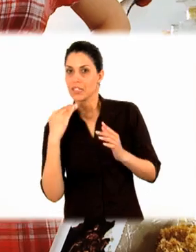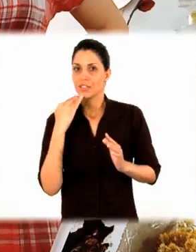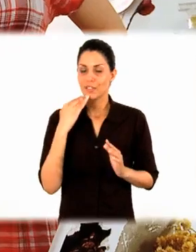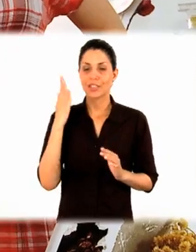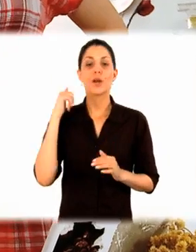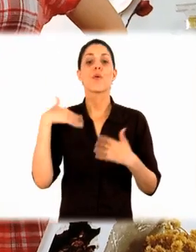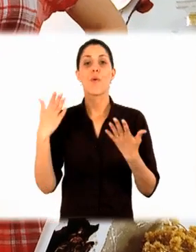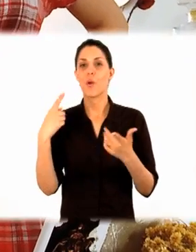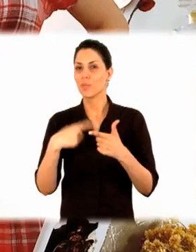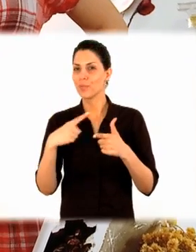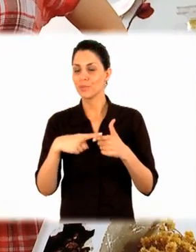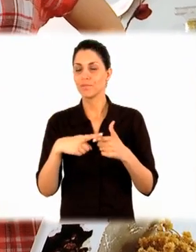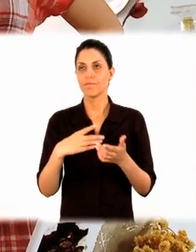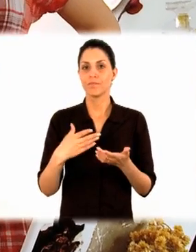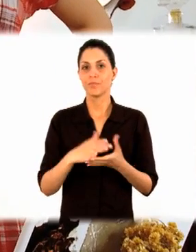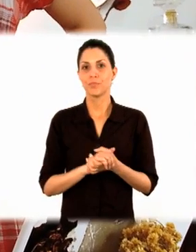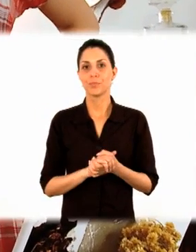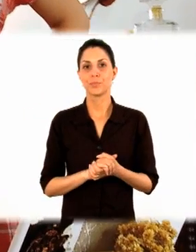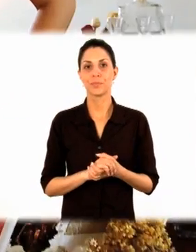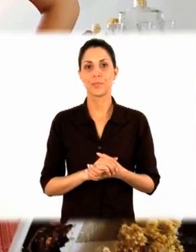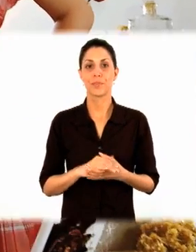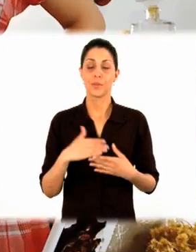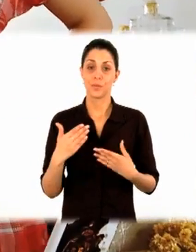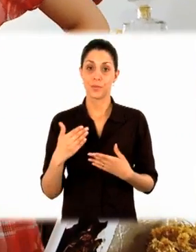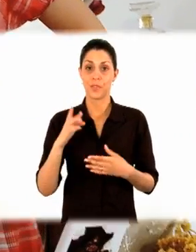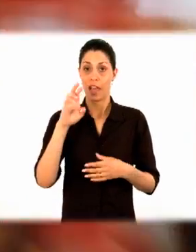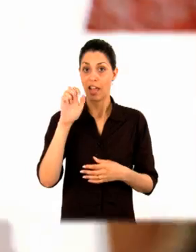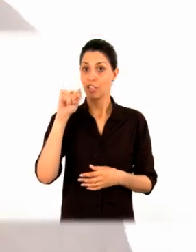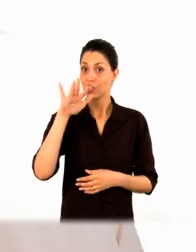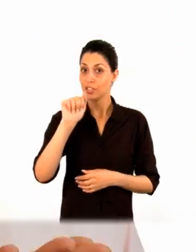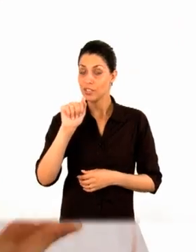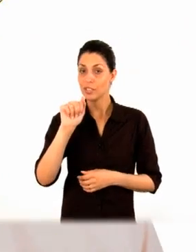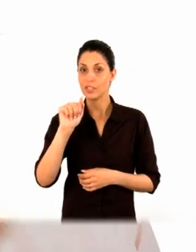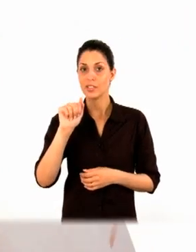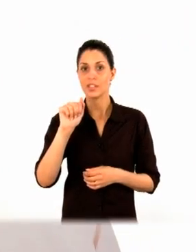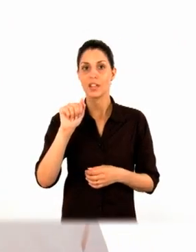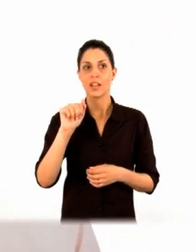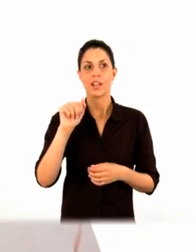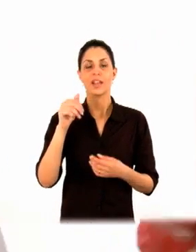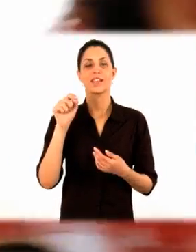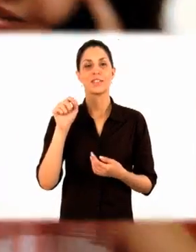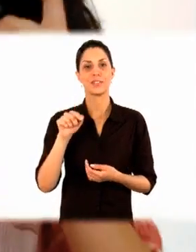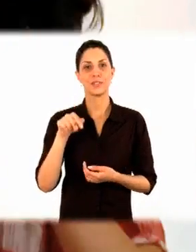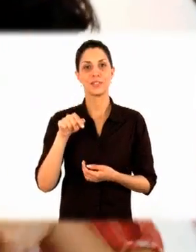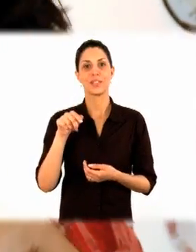pegando. Você sabe qual é? Não. Bom, as regências, elas Propôs